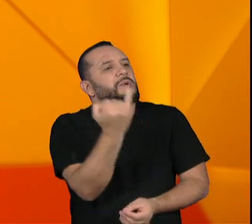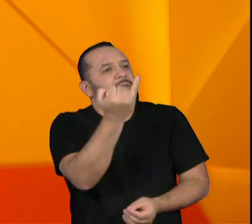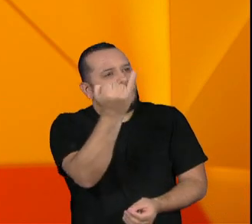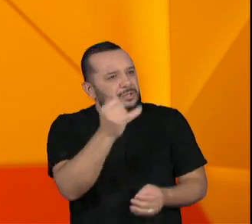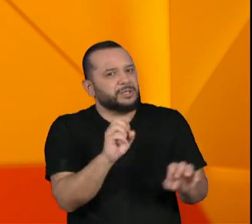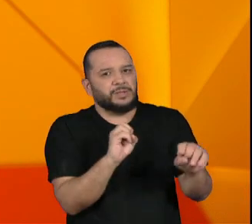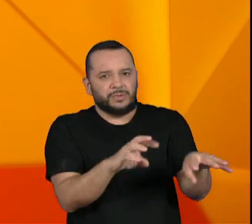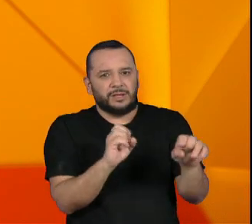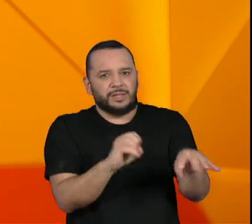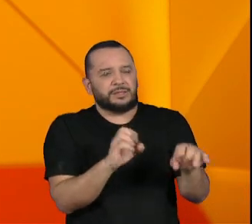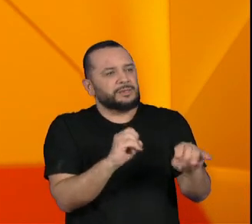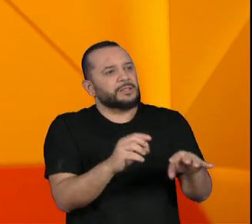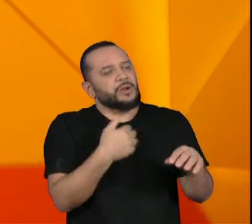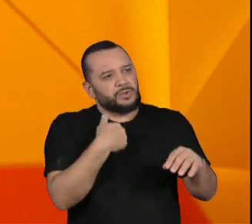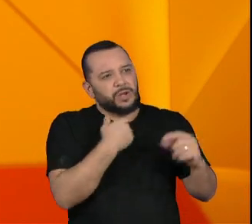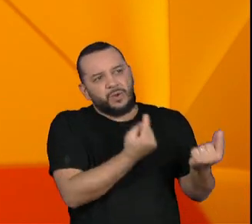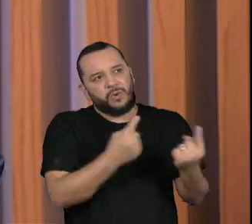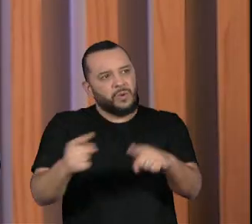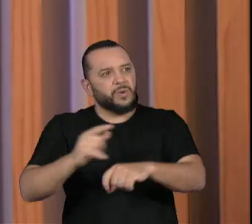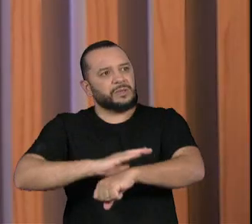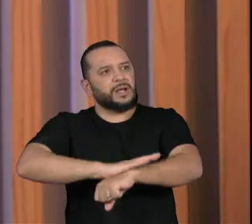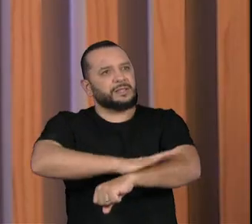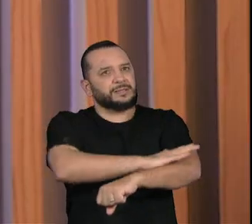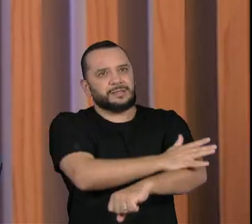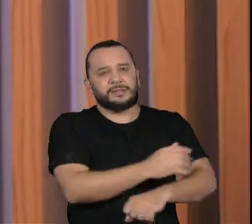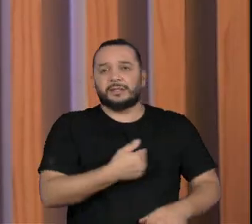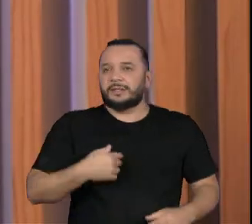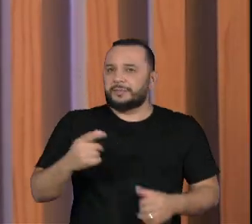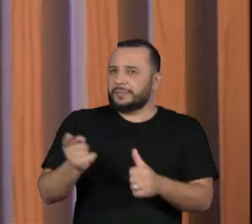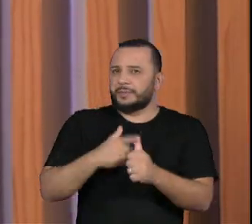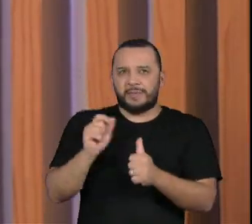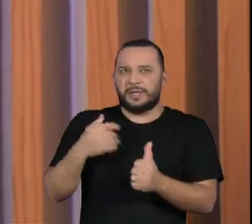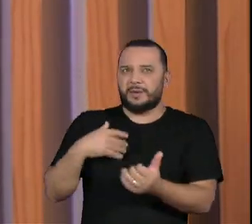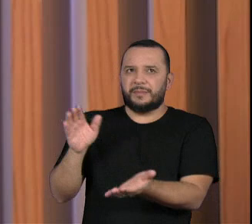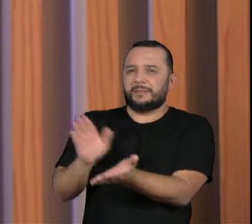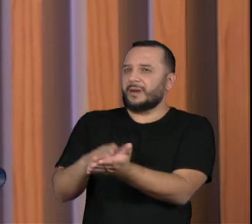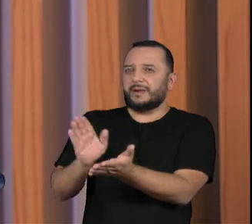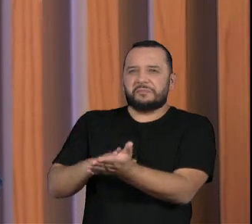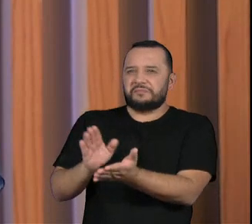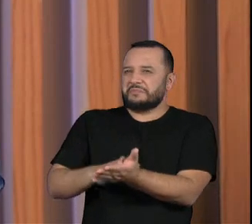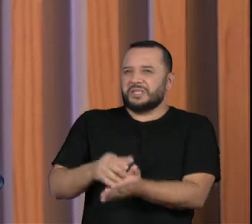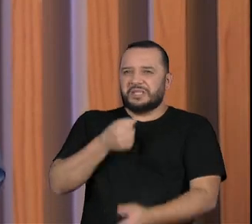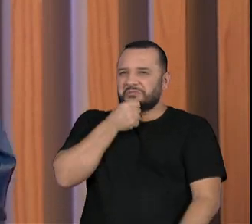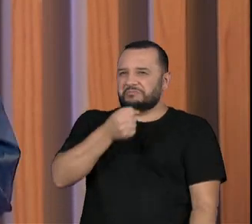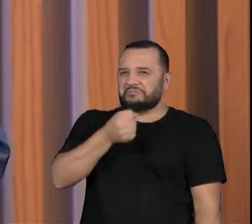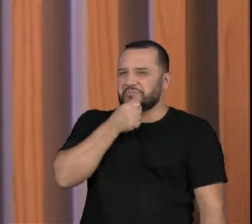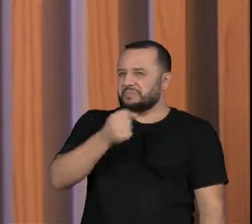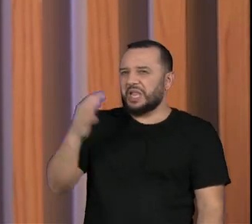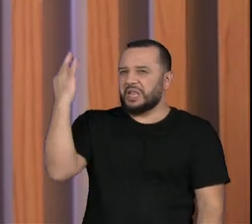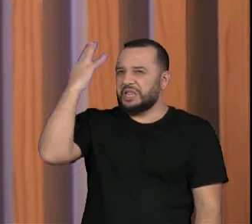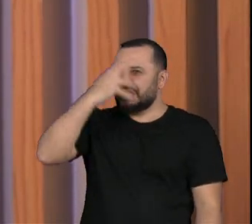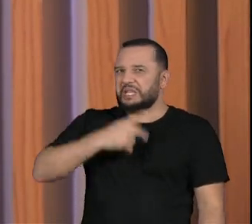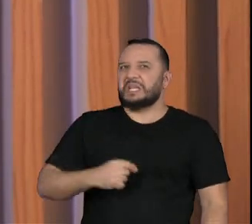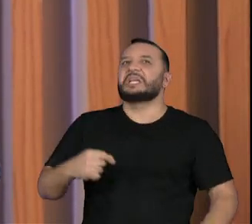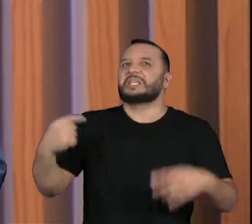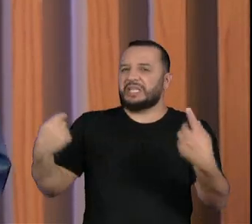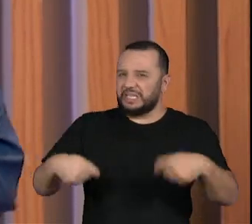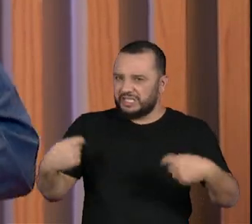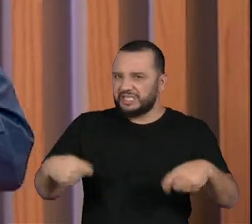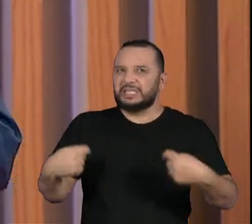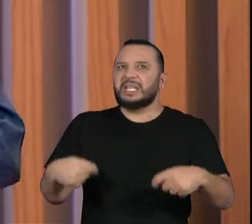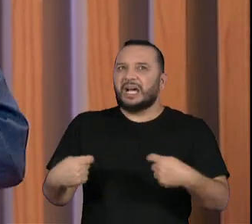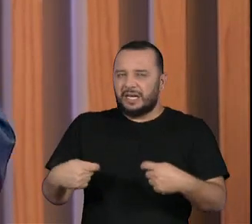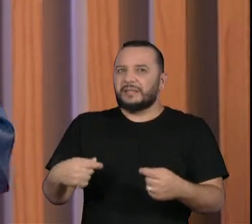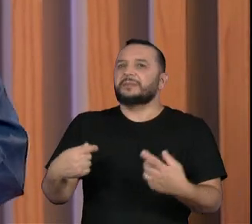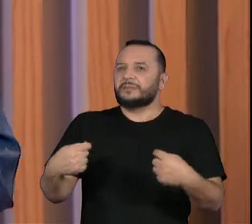para combater a discriminação racial? Cris, primeiro parabenizar por essa belíssima reportagem, necessária reportagem, que ela